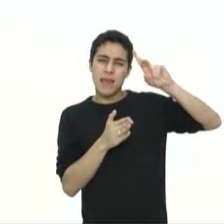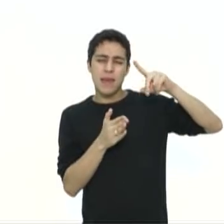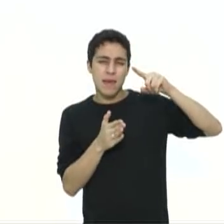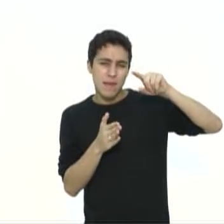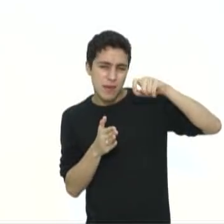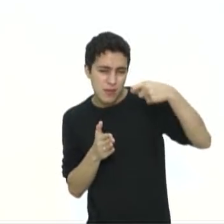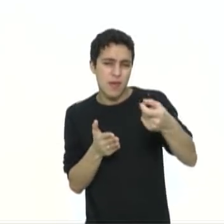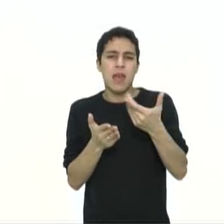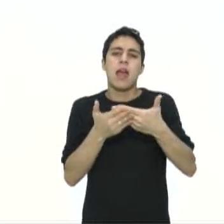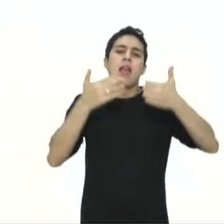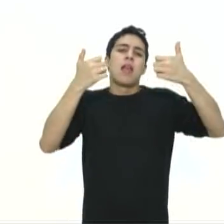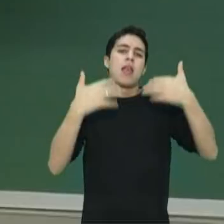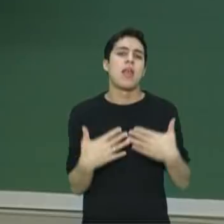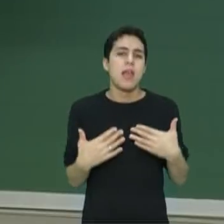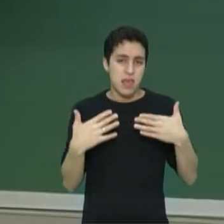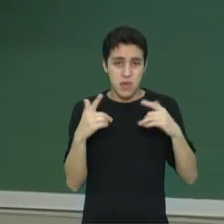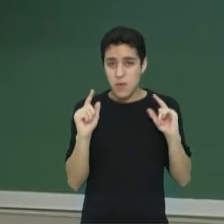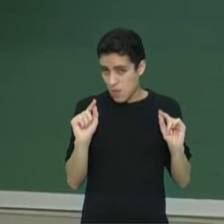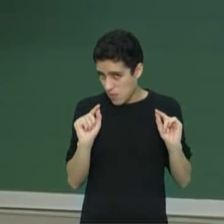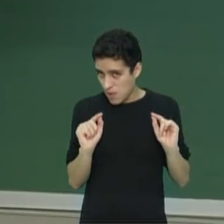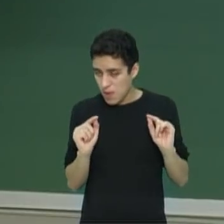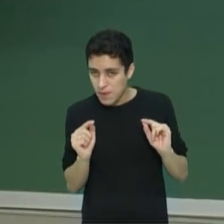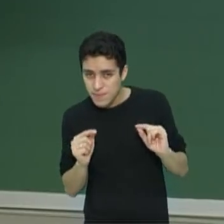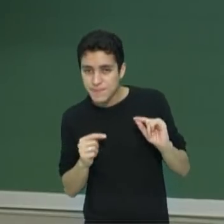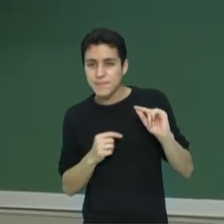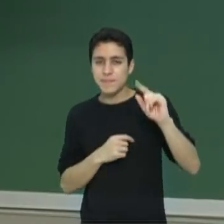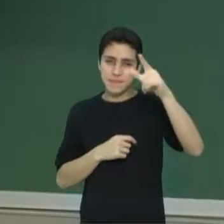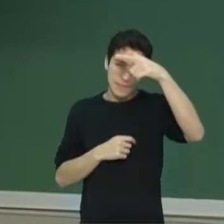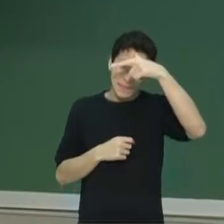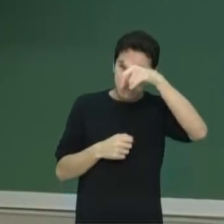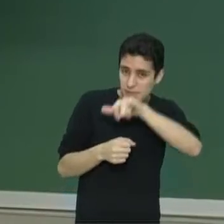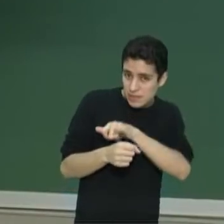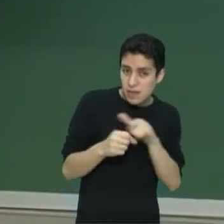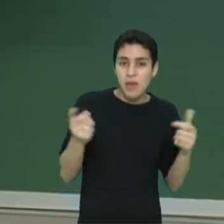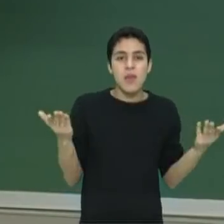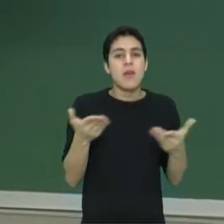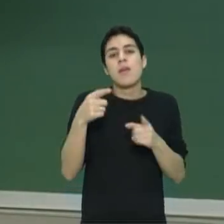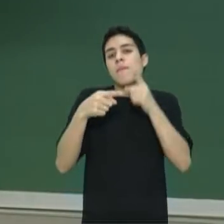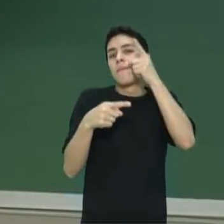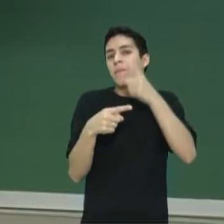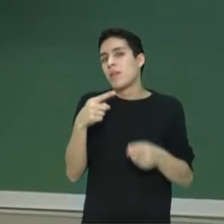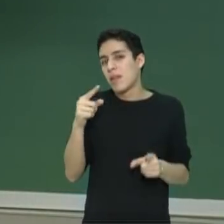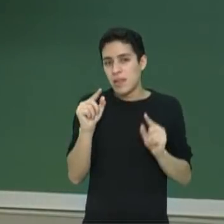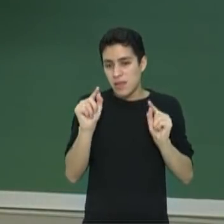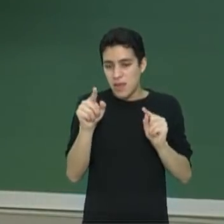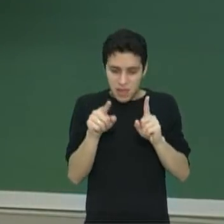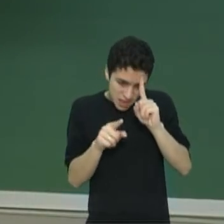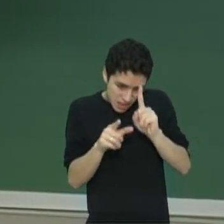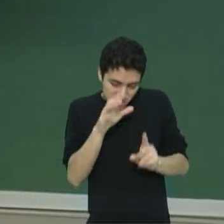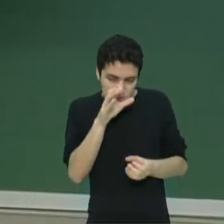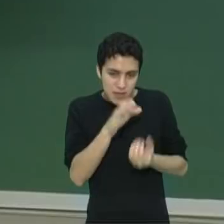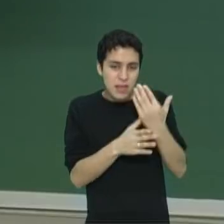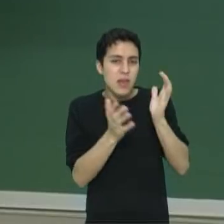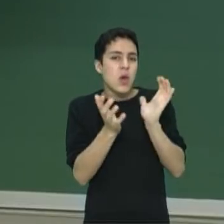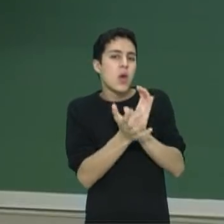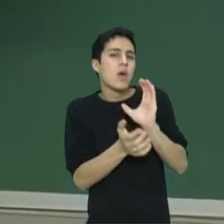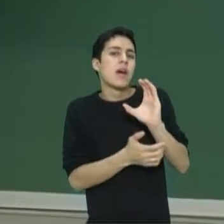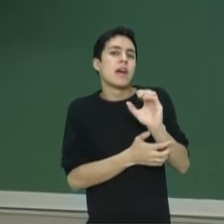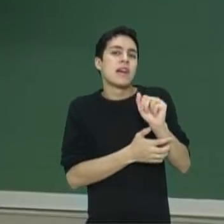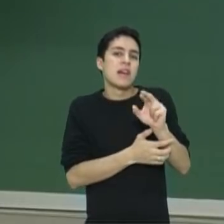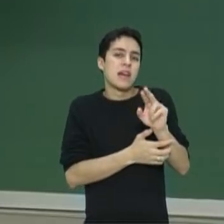da Europa, que a Alemanha usou algumas táticas que hoje são proibidas, a criação de cartéis, né?